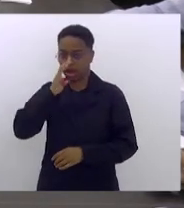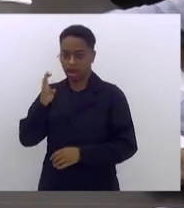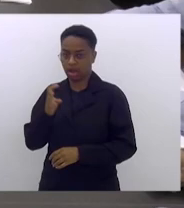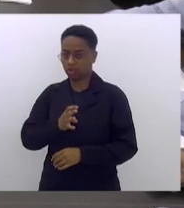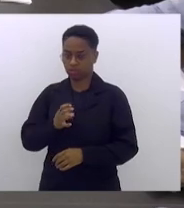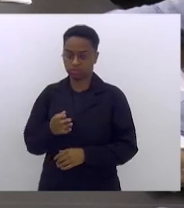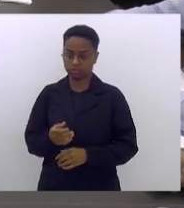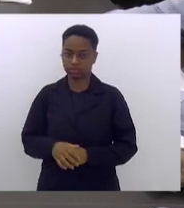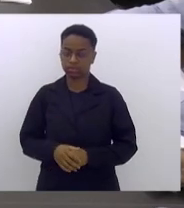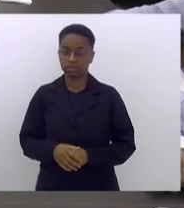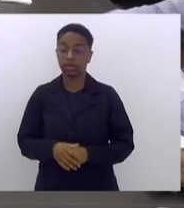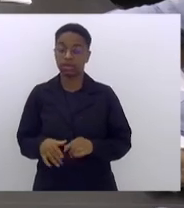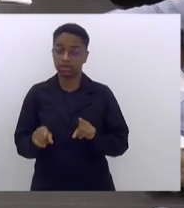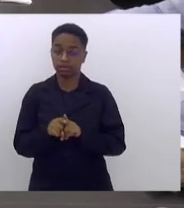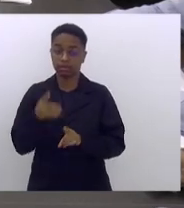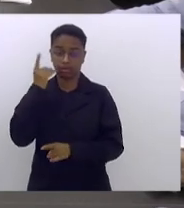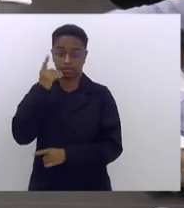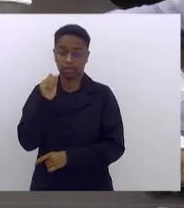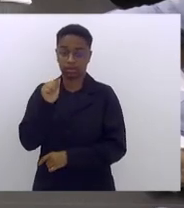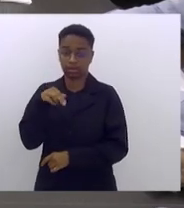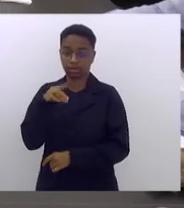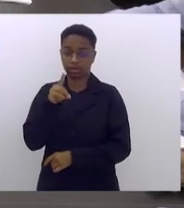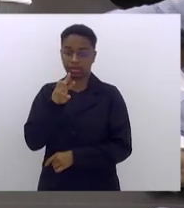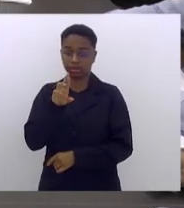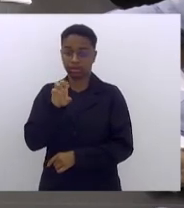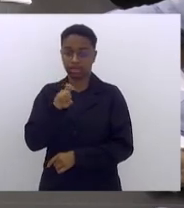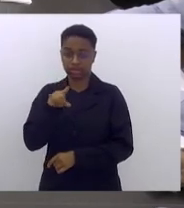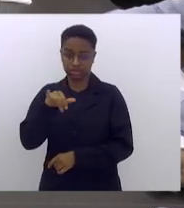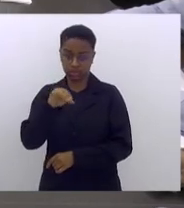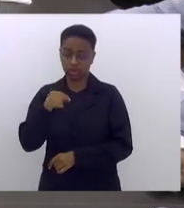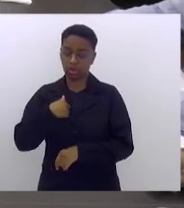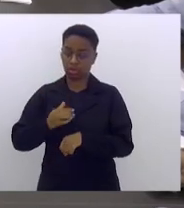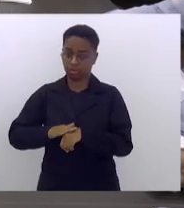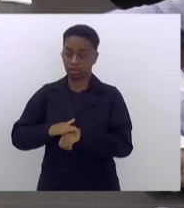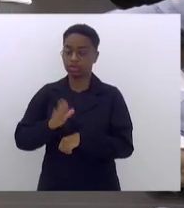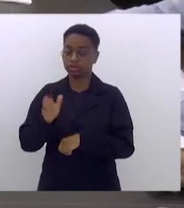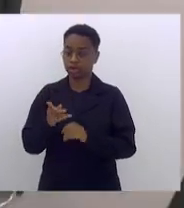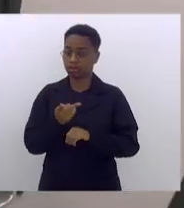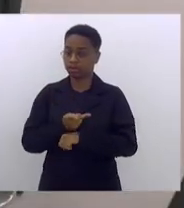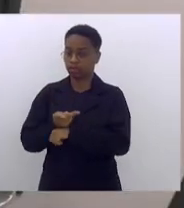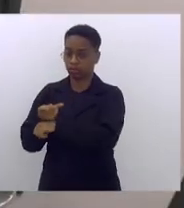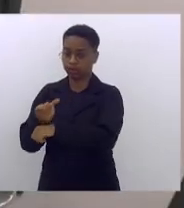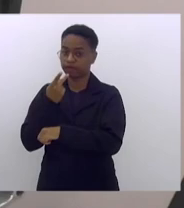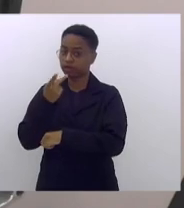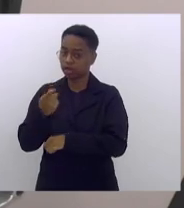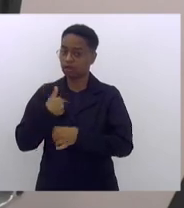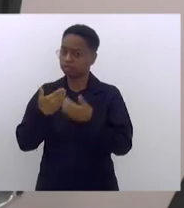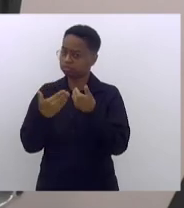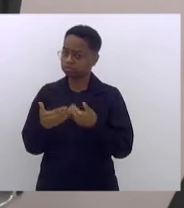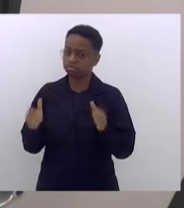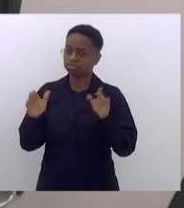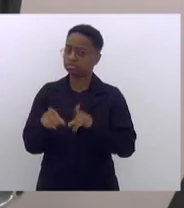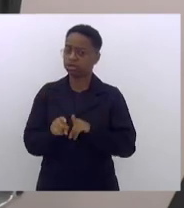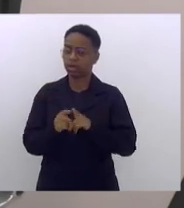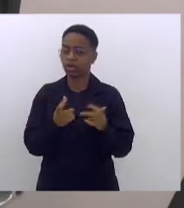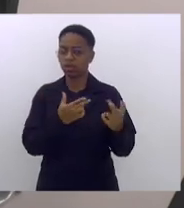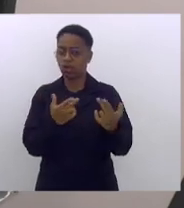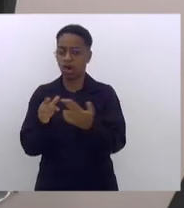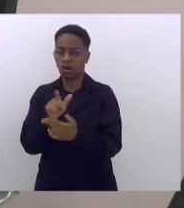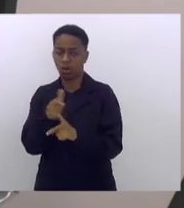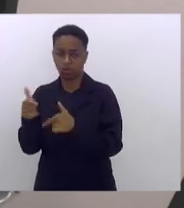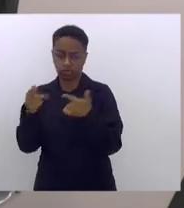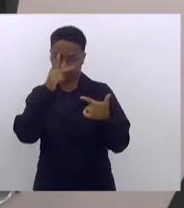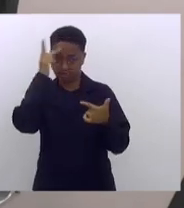especial ao deputado Andrezinho, eu próprio o procurei diversas vezes, dizendo que estava aberto, assim como todo outro colega que tem um